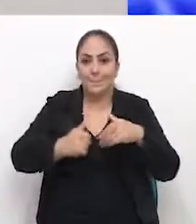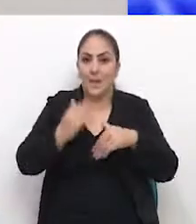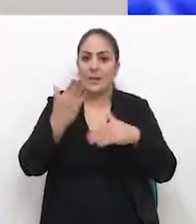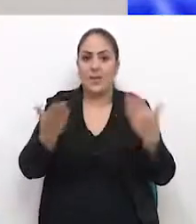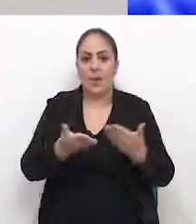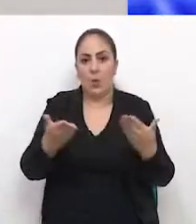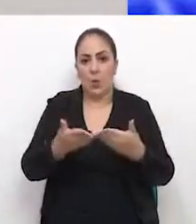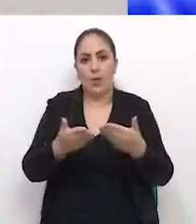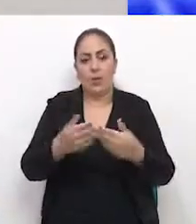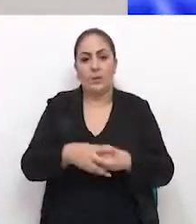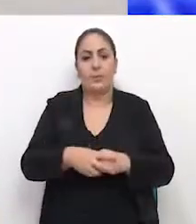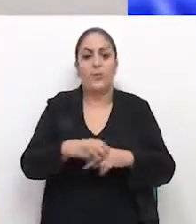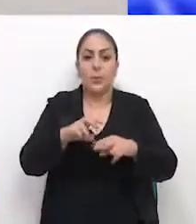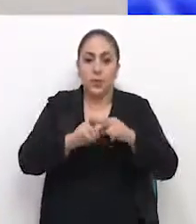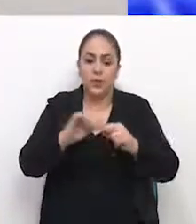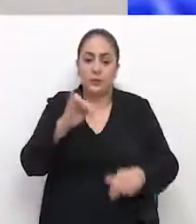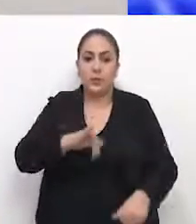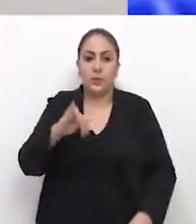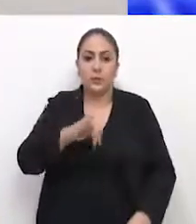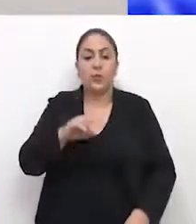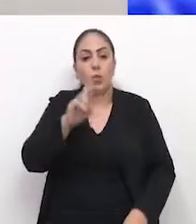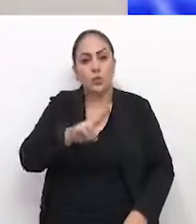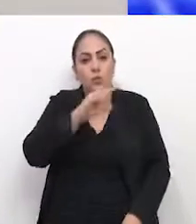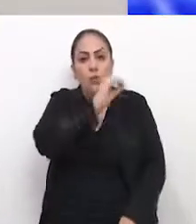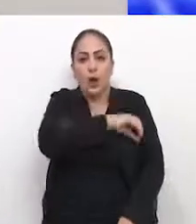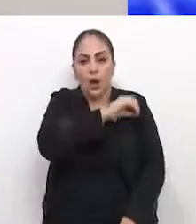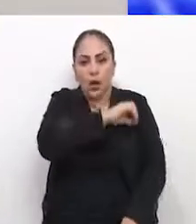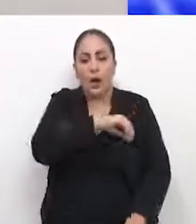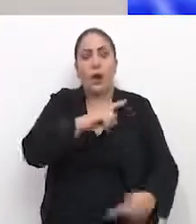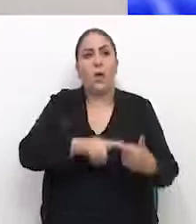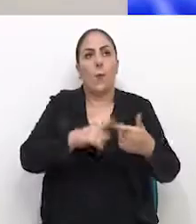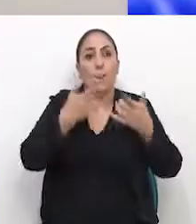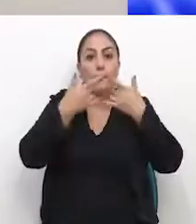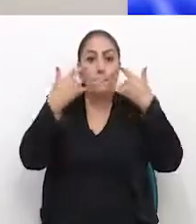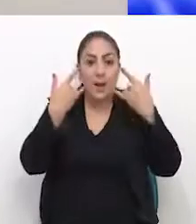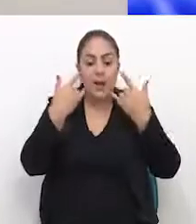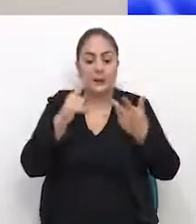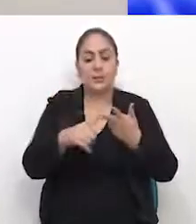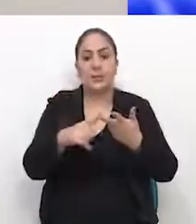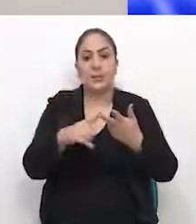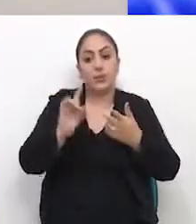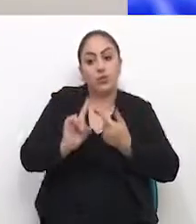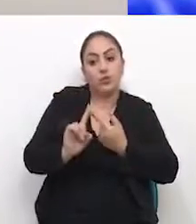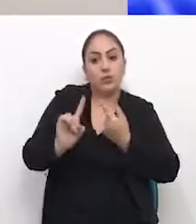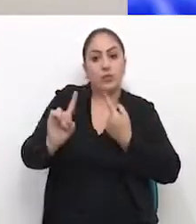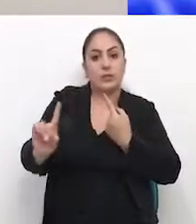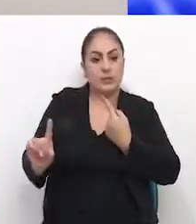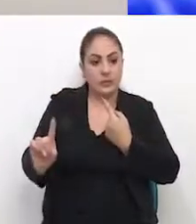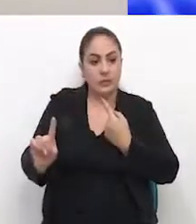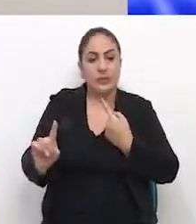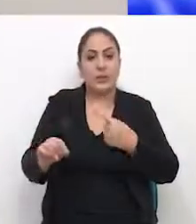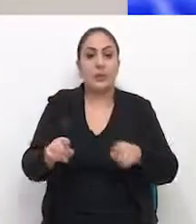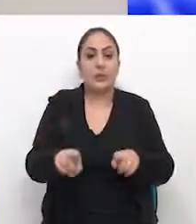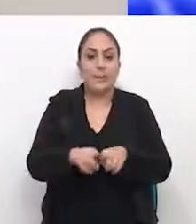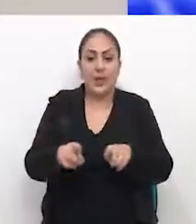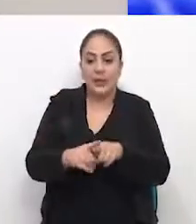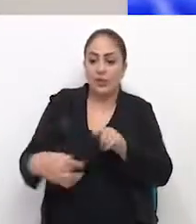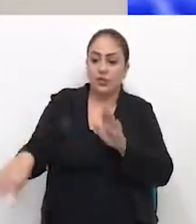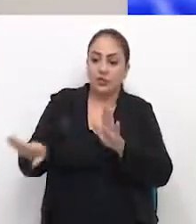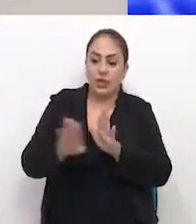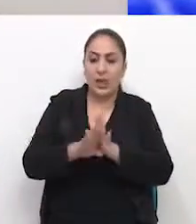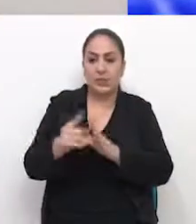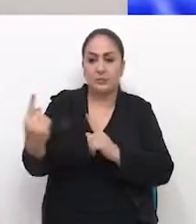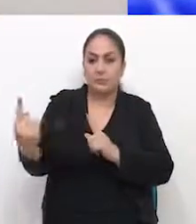reforçados ainda mais agora. Então, a importância do uso do álcool gel, do uso de máscaras, do distanciamento, desde